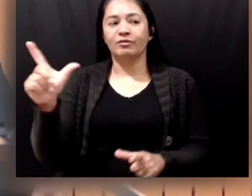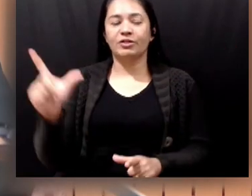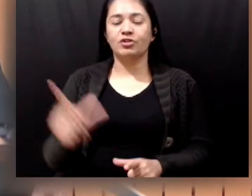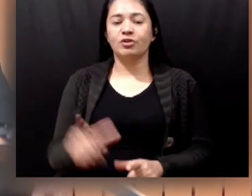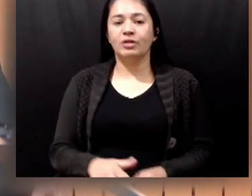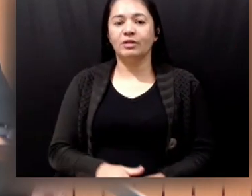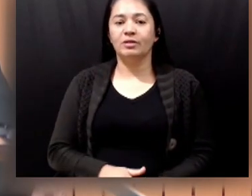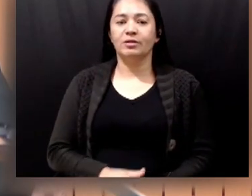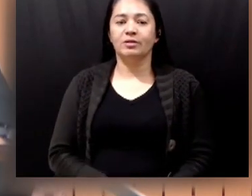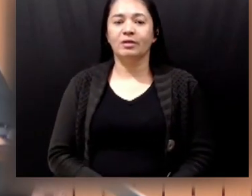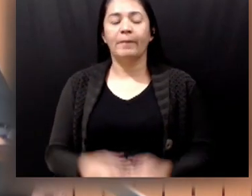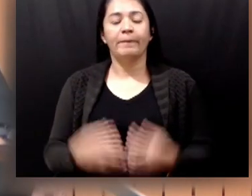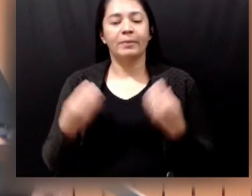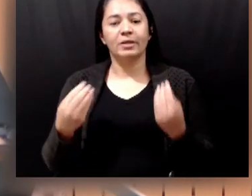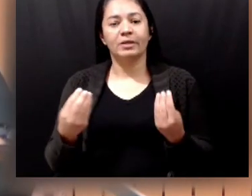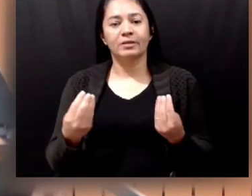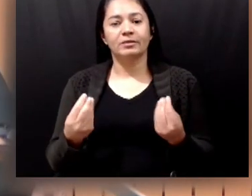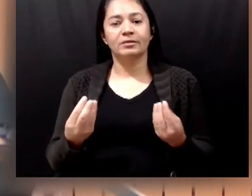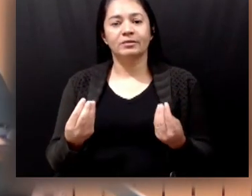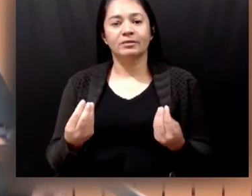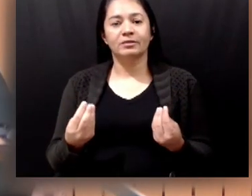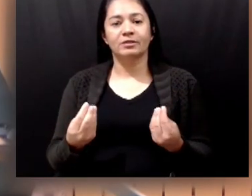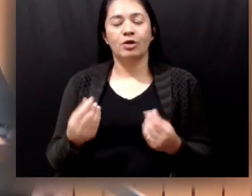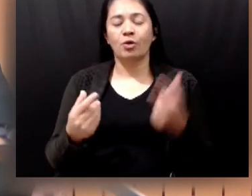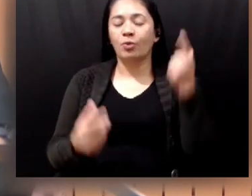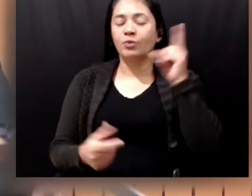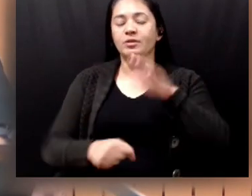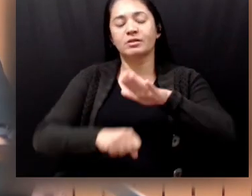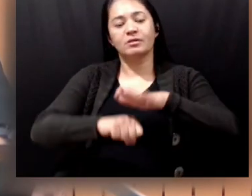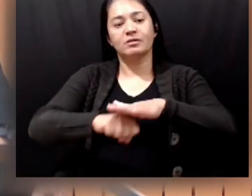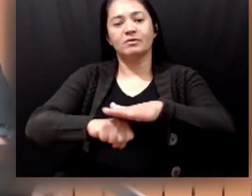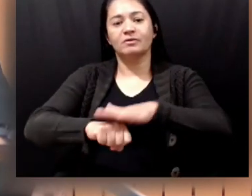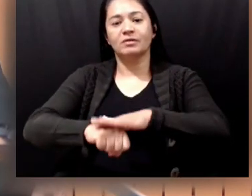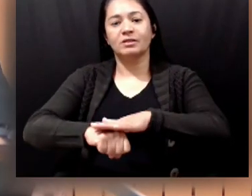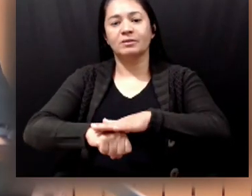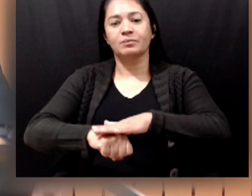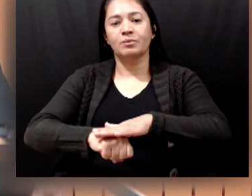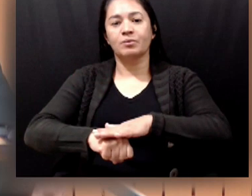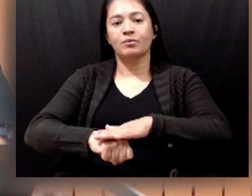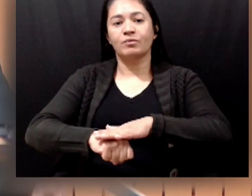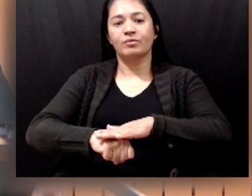para poder fazer esse movimento.